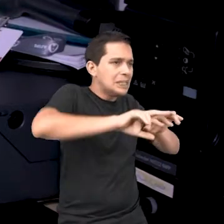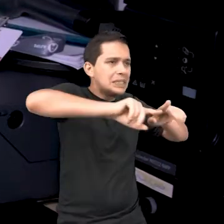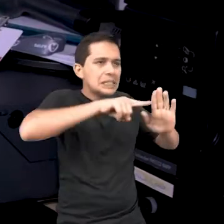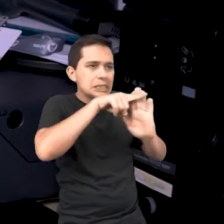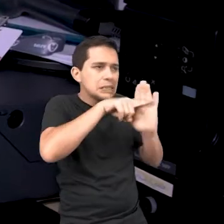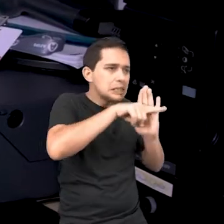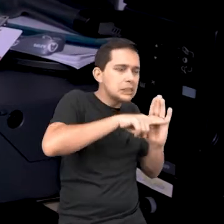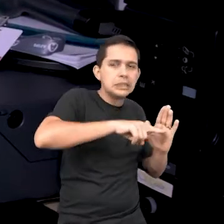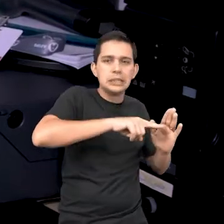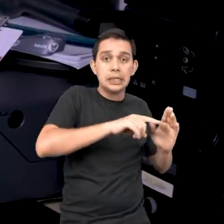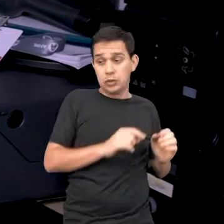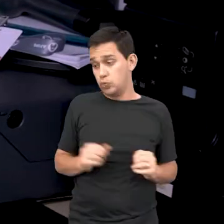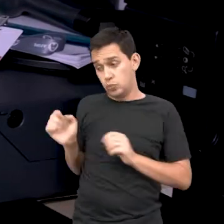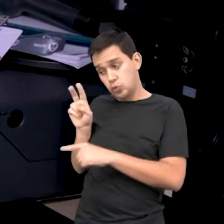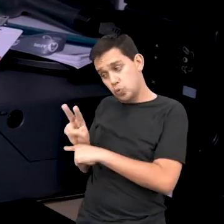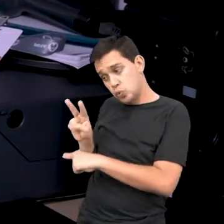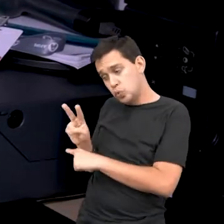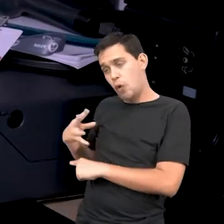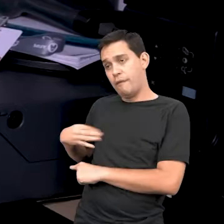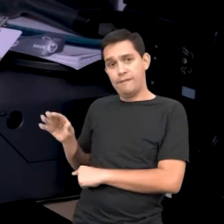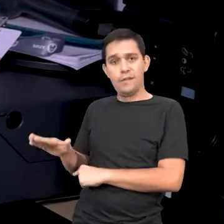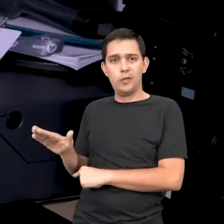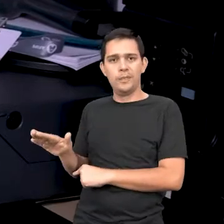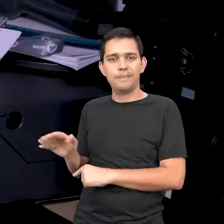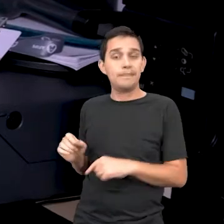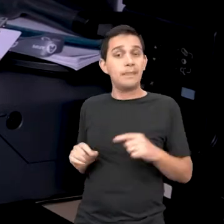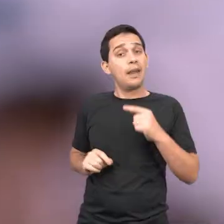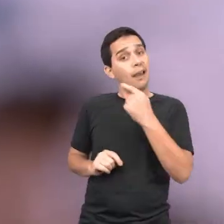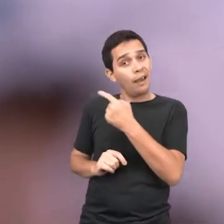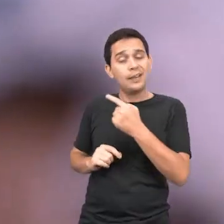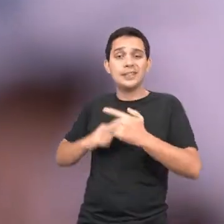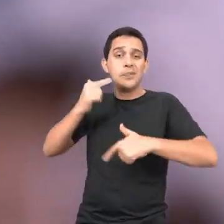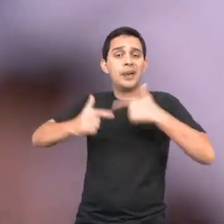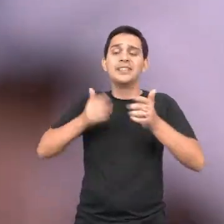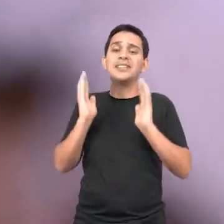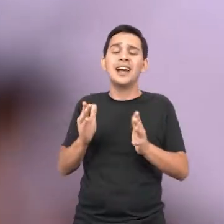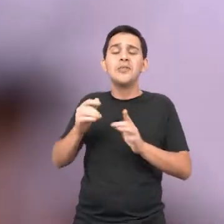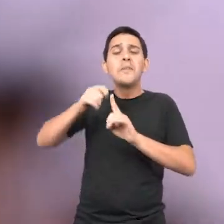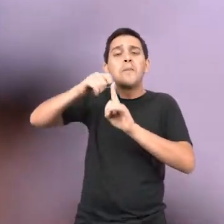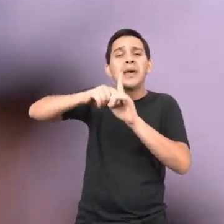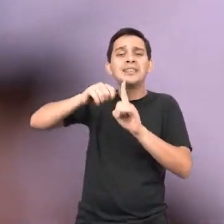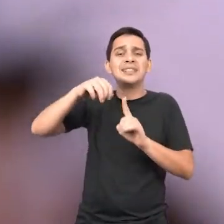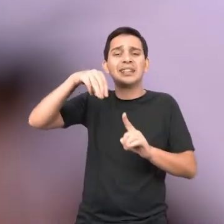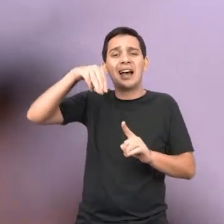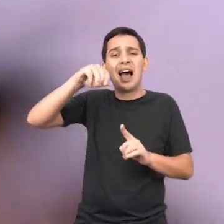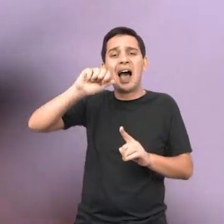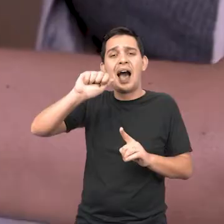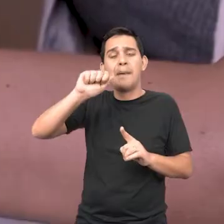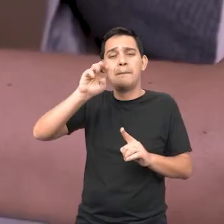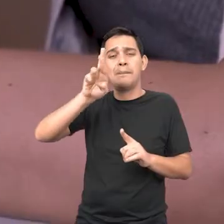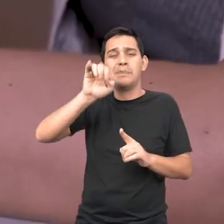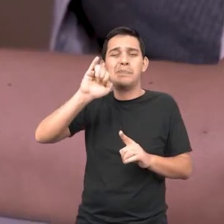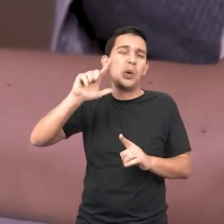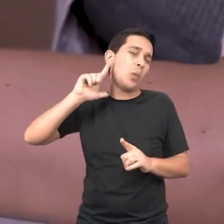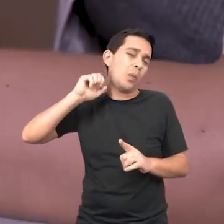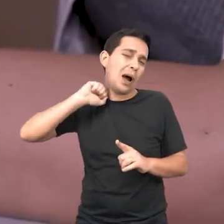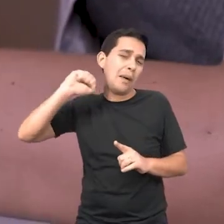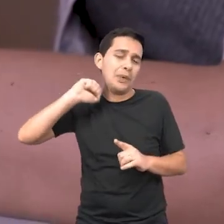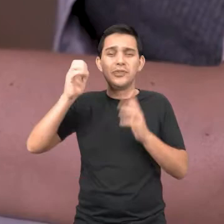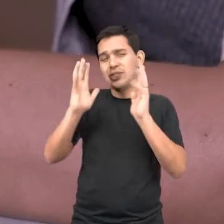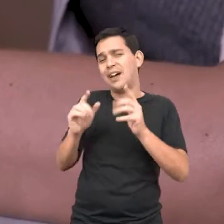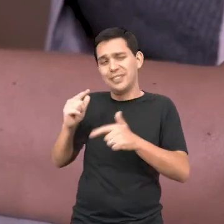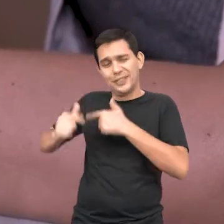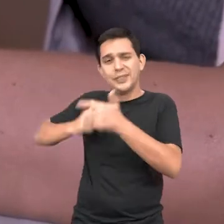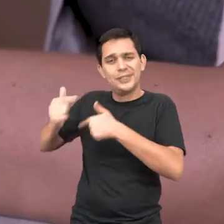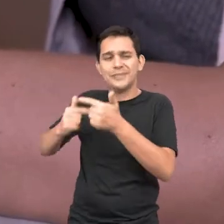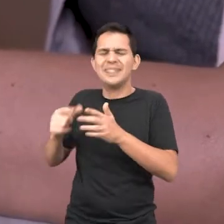está trabalhando de forma remota desde abril de 2021, antes mesmo de ter sido sancionada a lei que determina